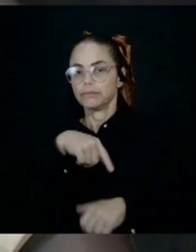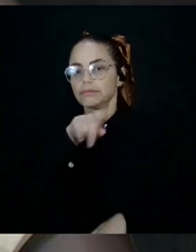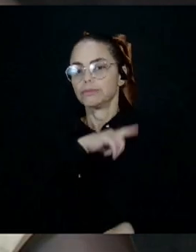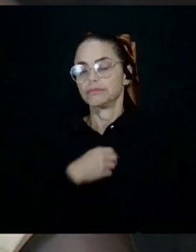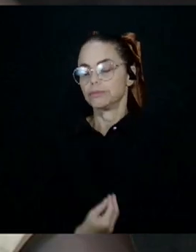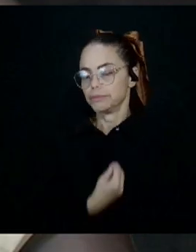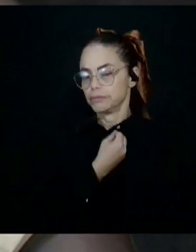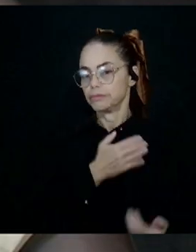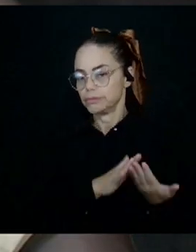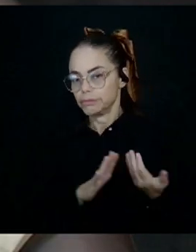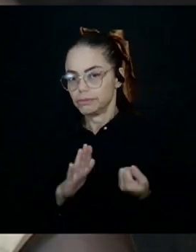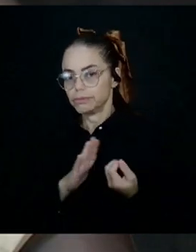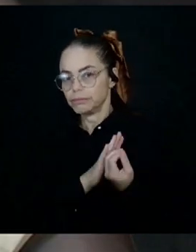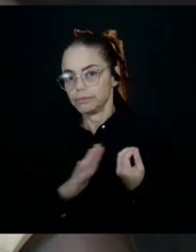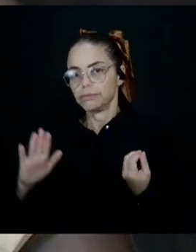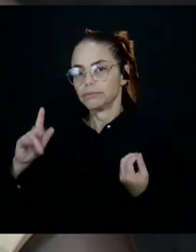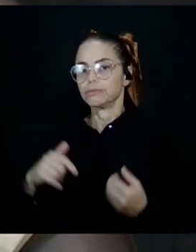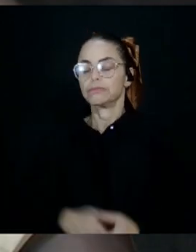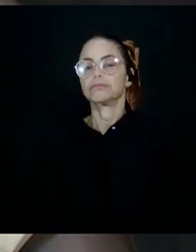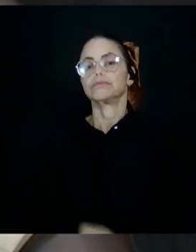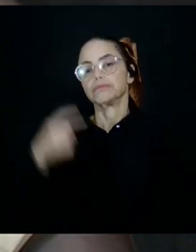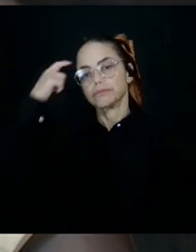né? E pensar o que